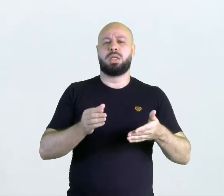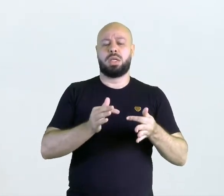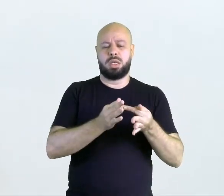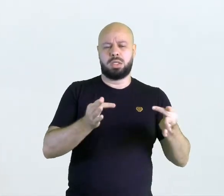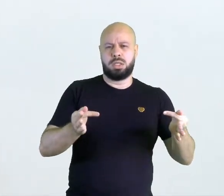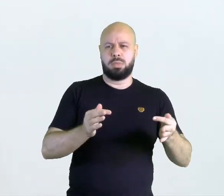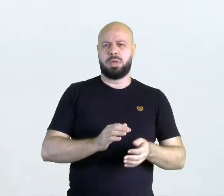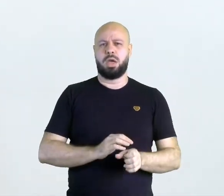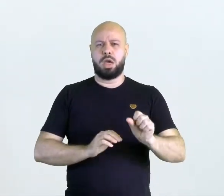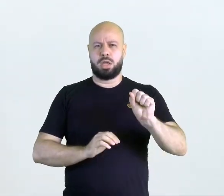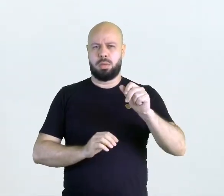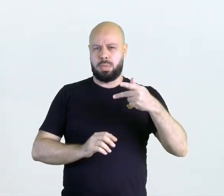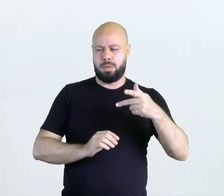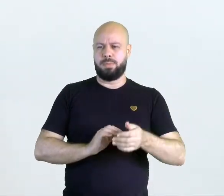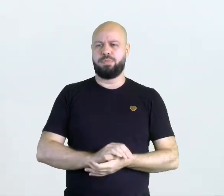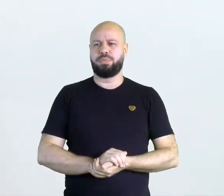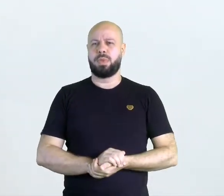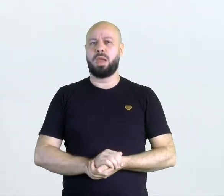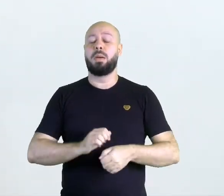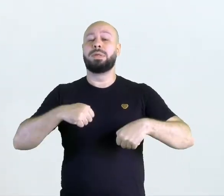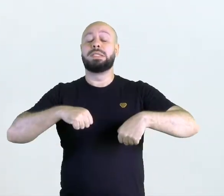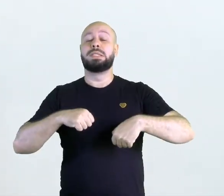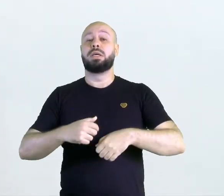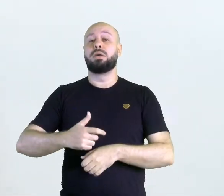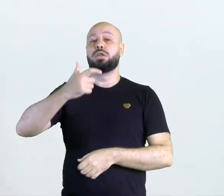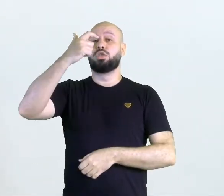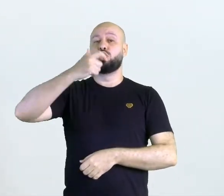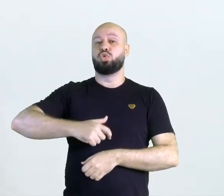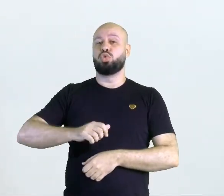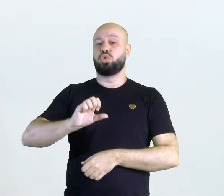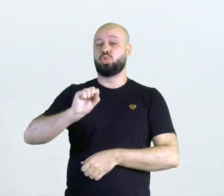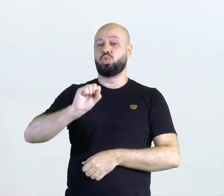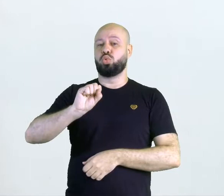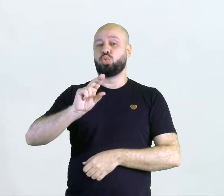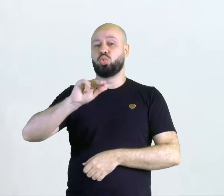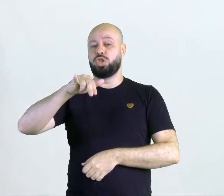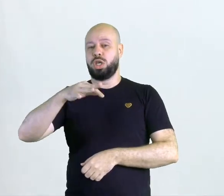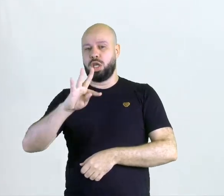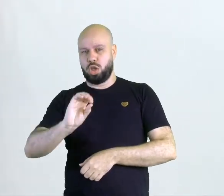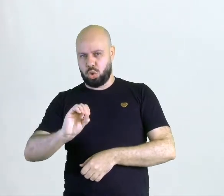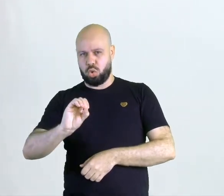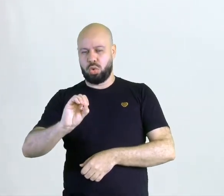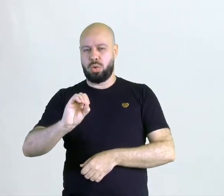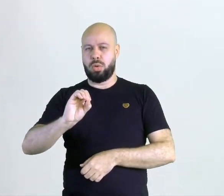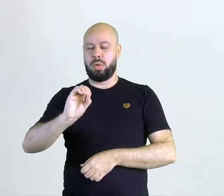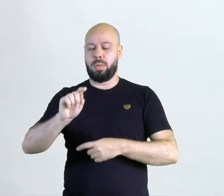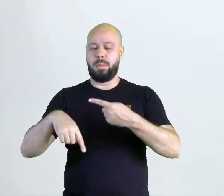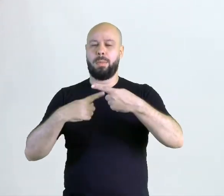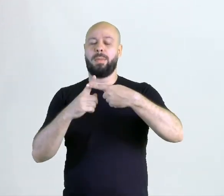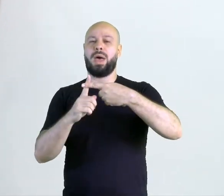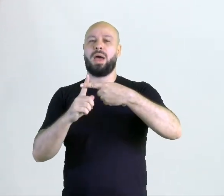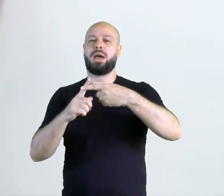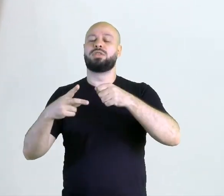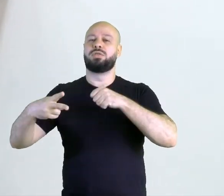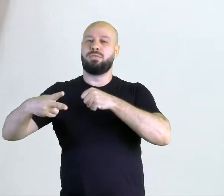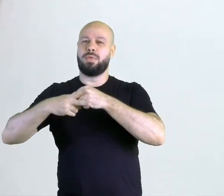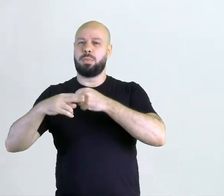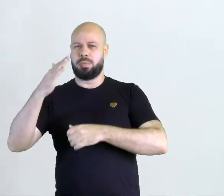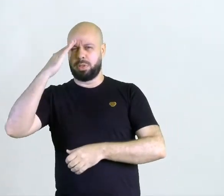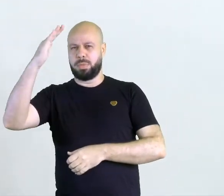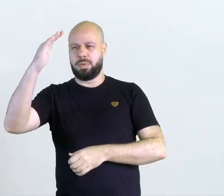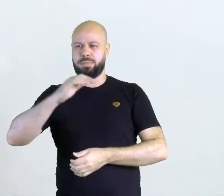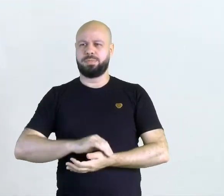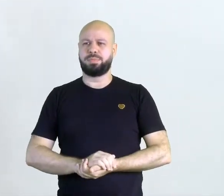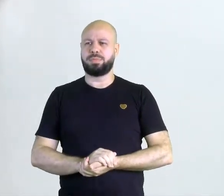de sujeito, né? Mais o verbo principal, o